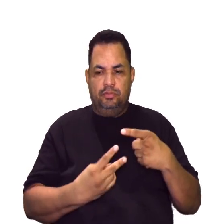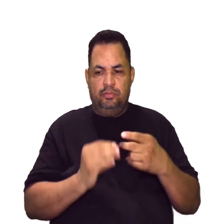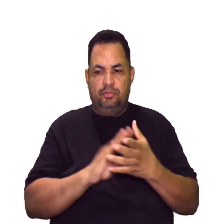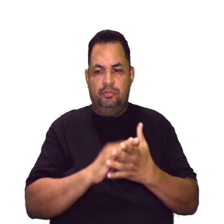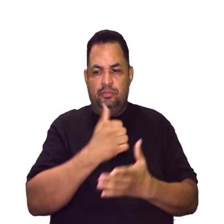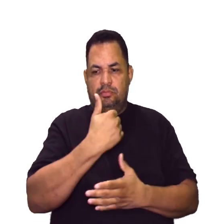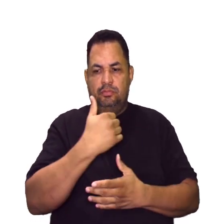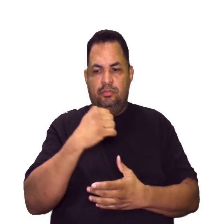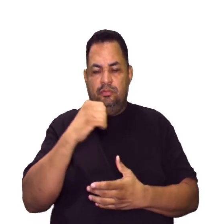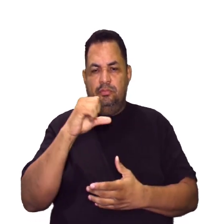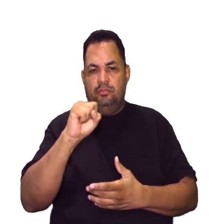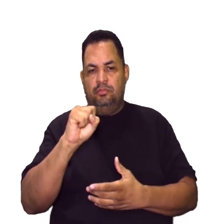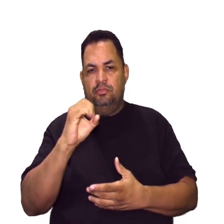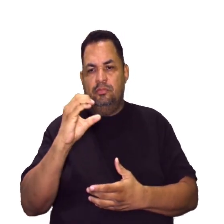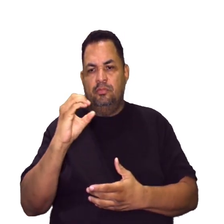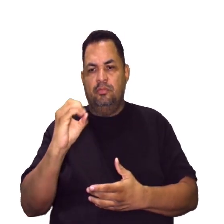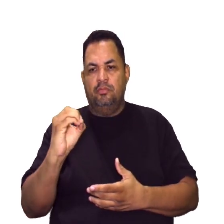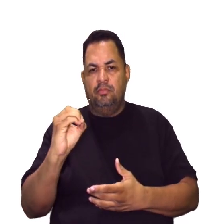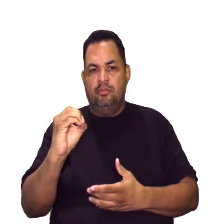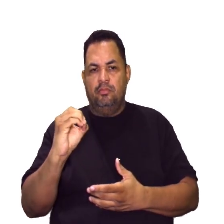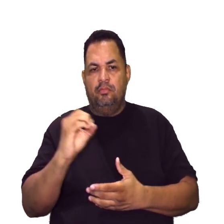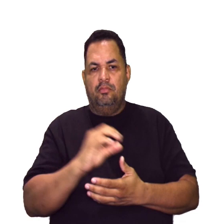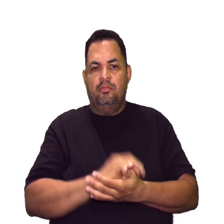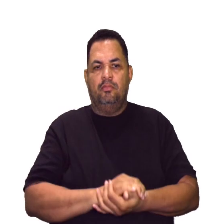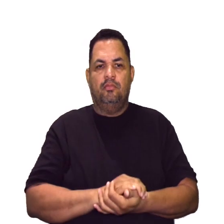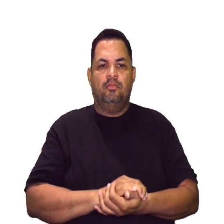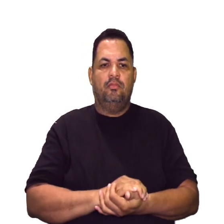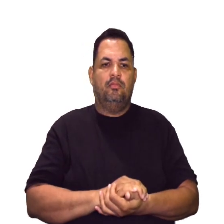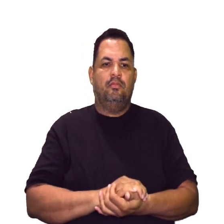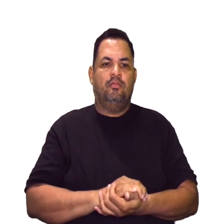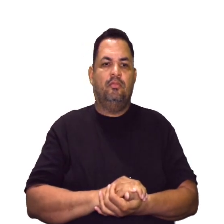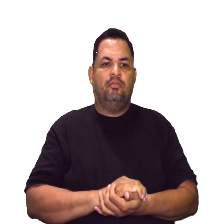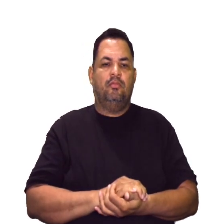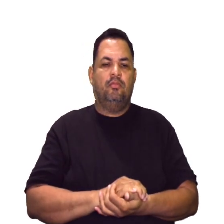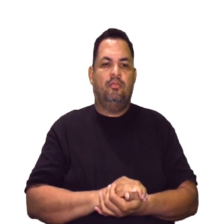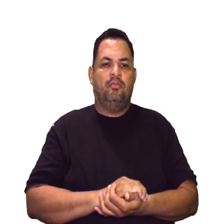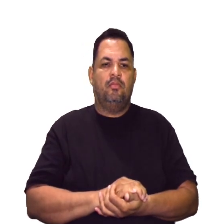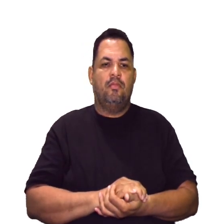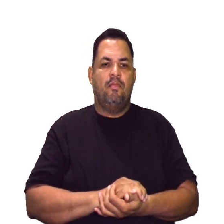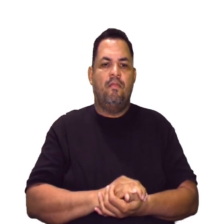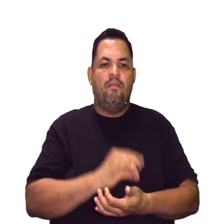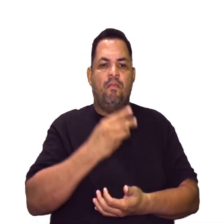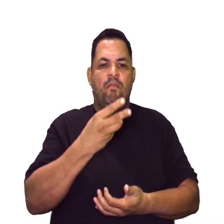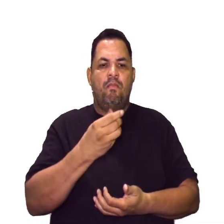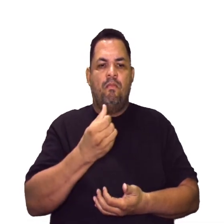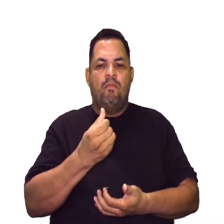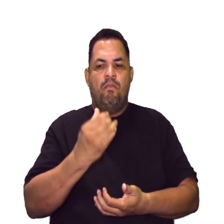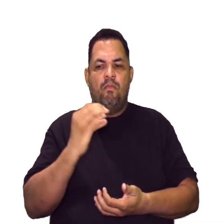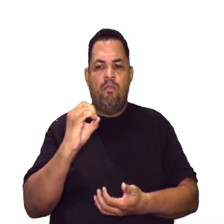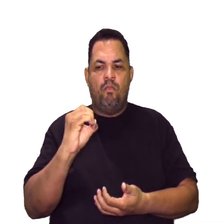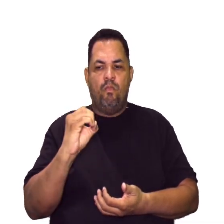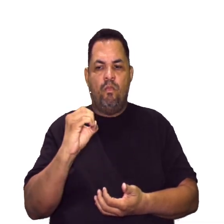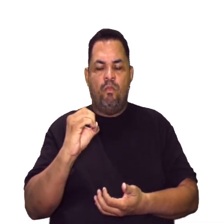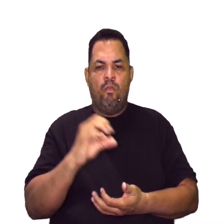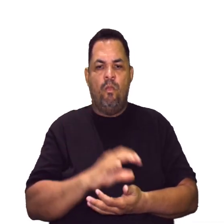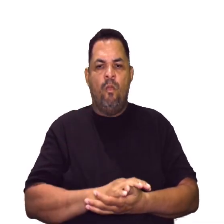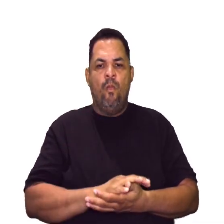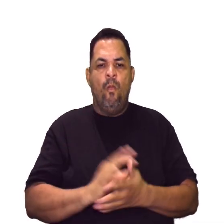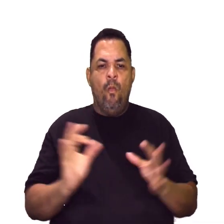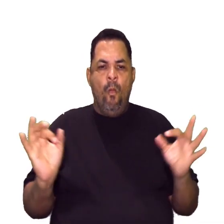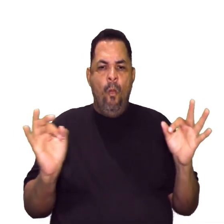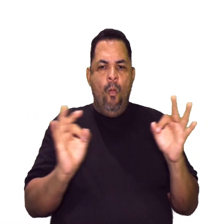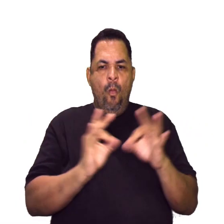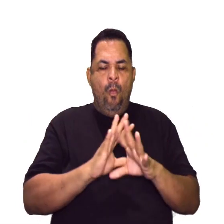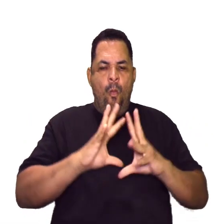180 graus mais 180 graus, 360 graus. Não é isso?